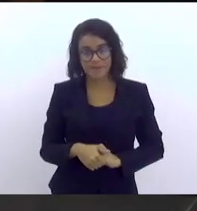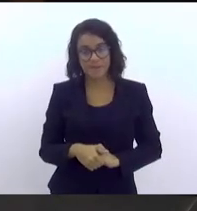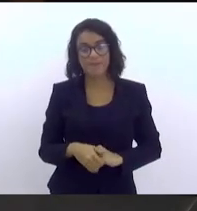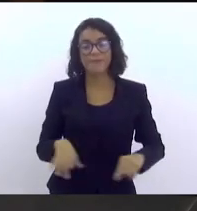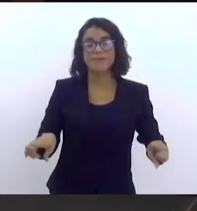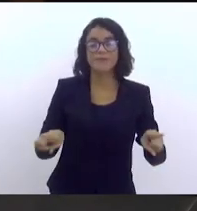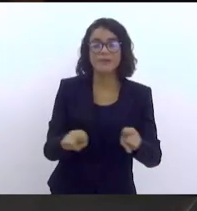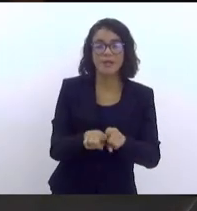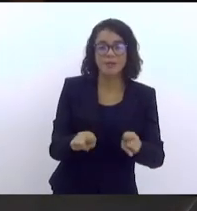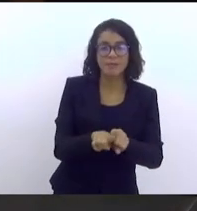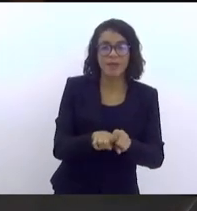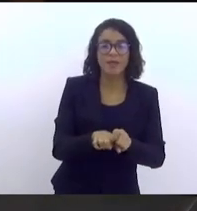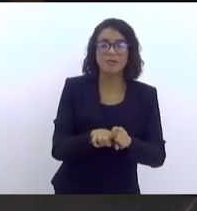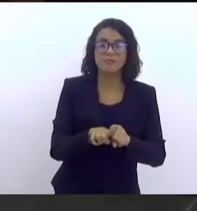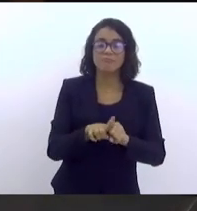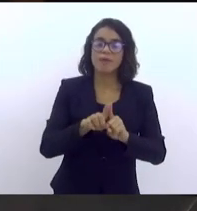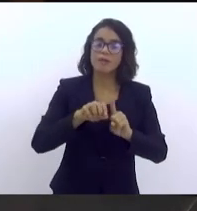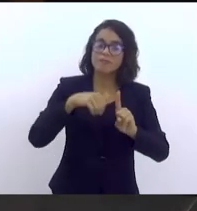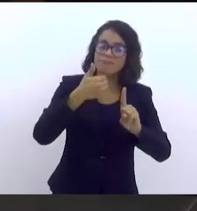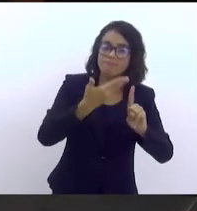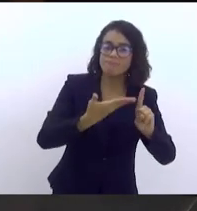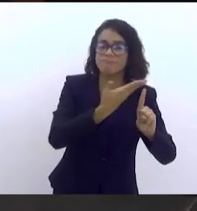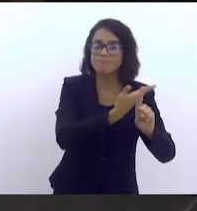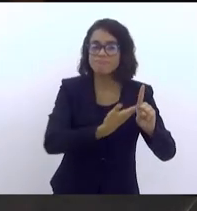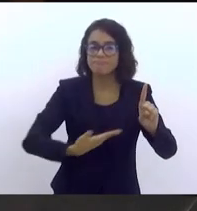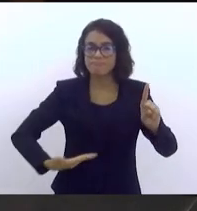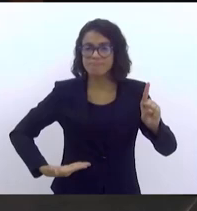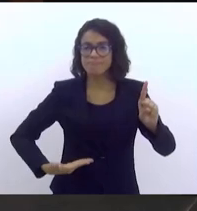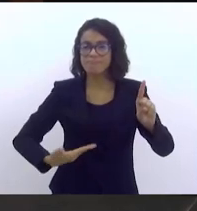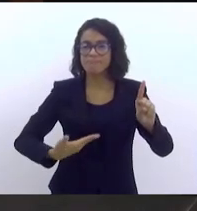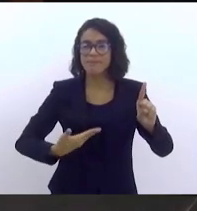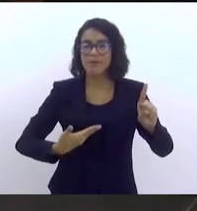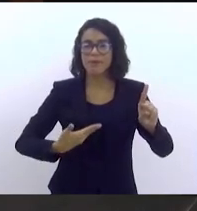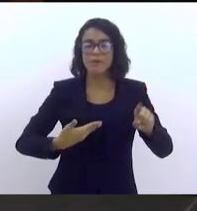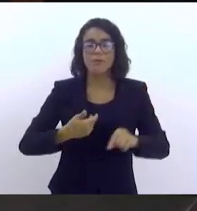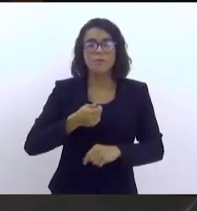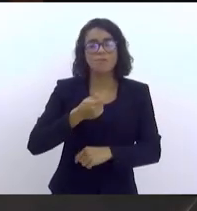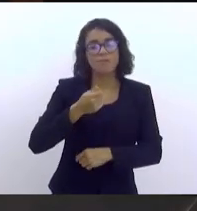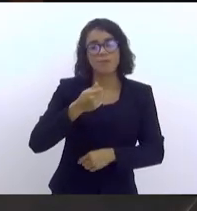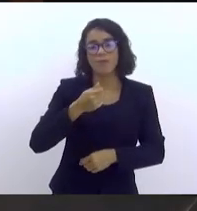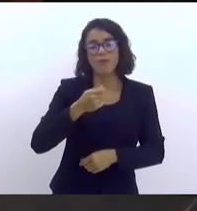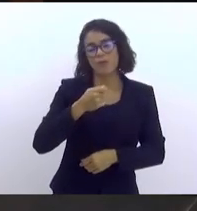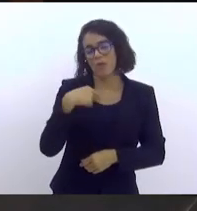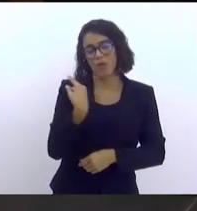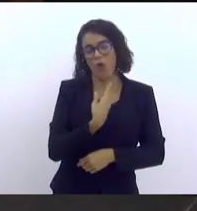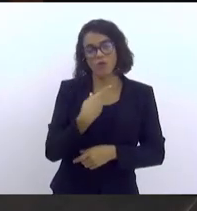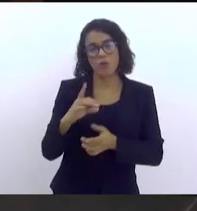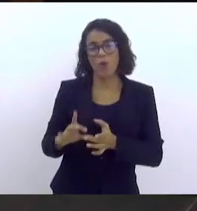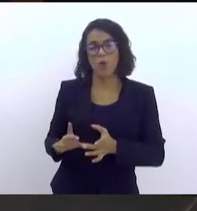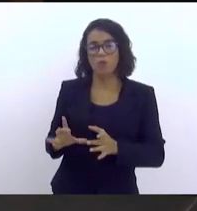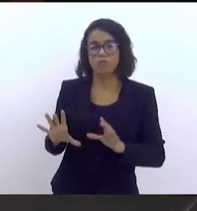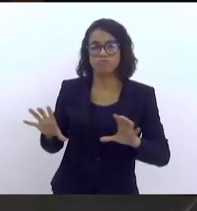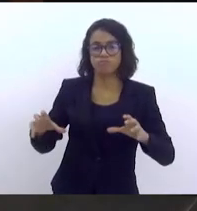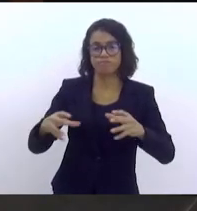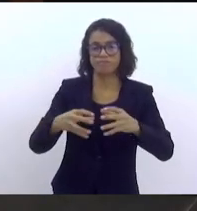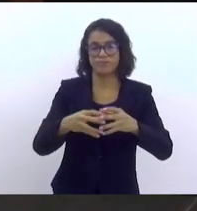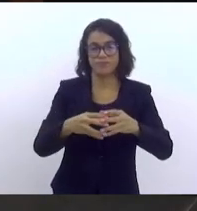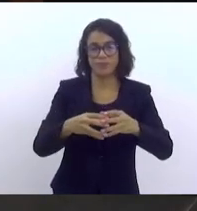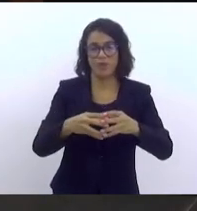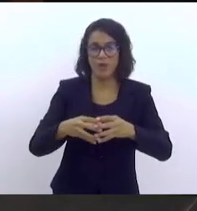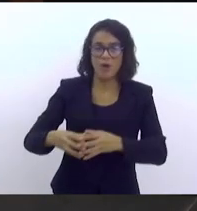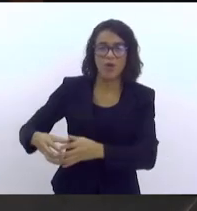seja pelo reconhecimento público de que não universalizamos a educação